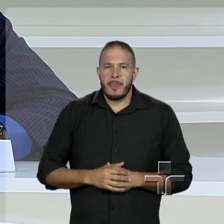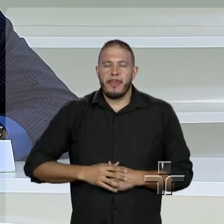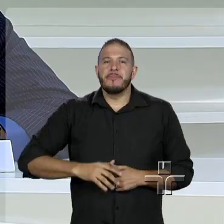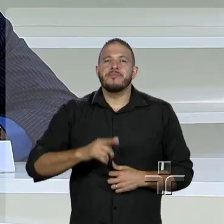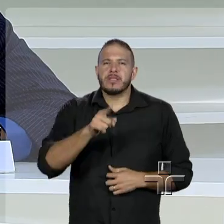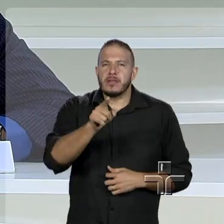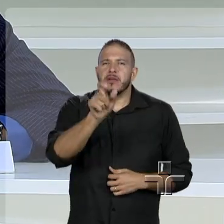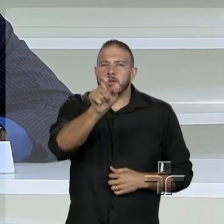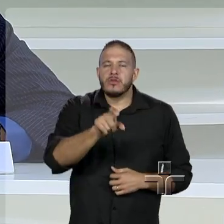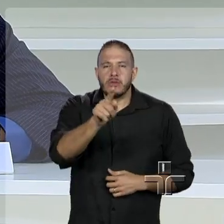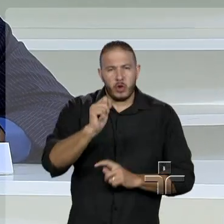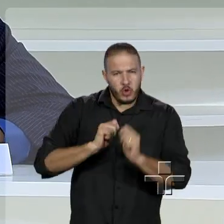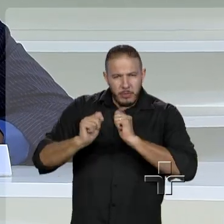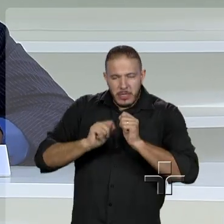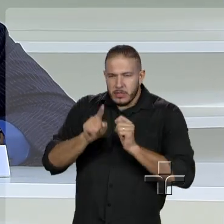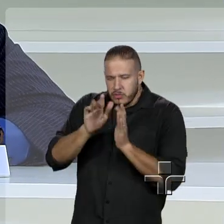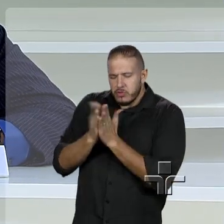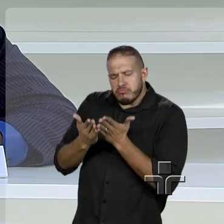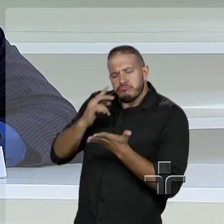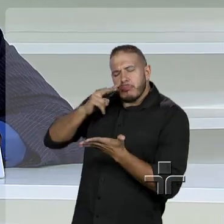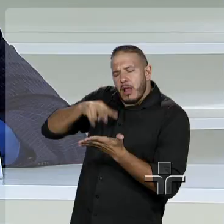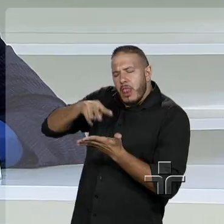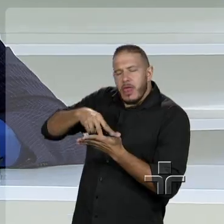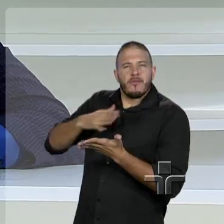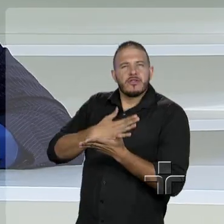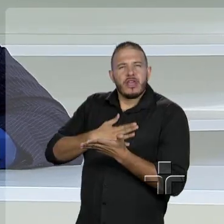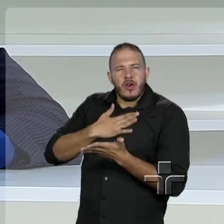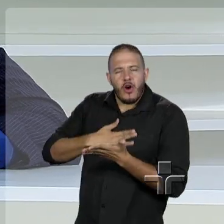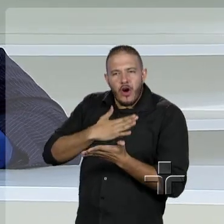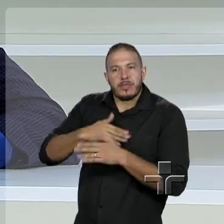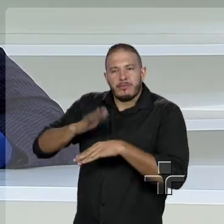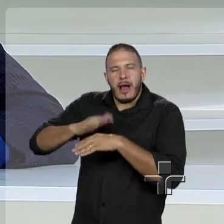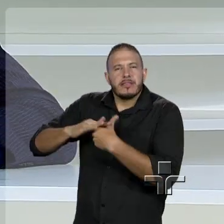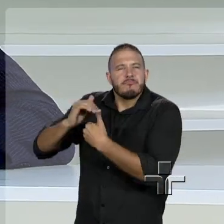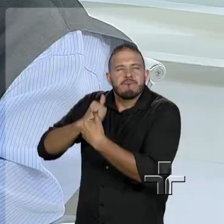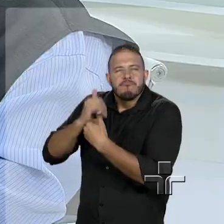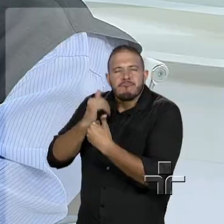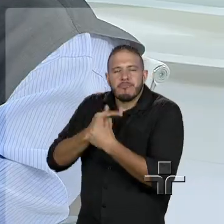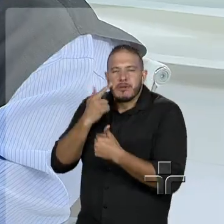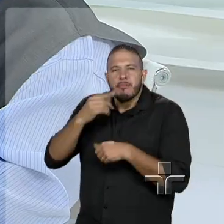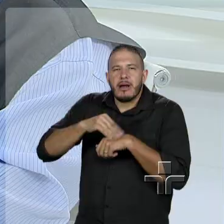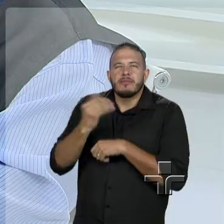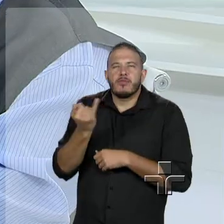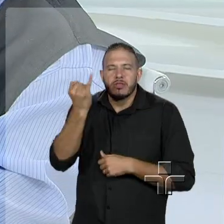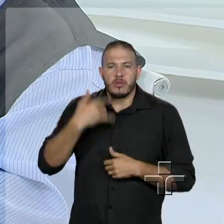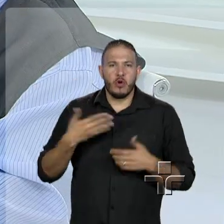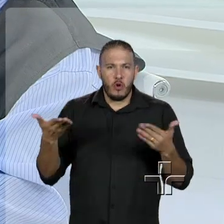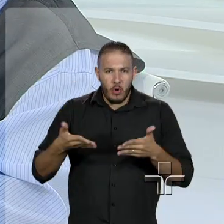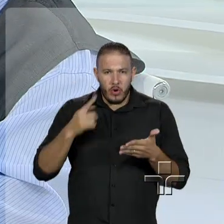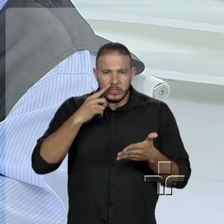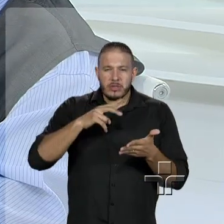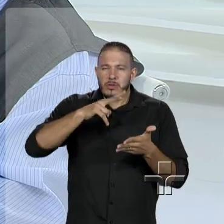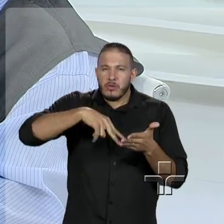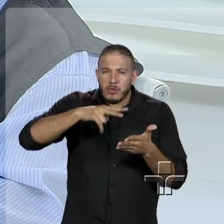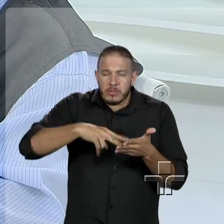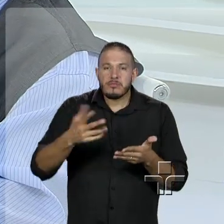economista o senhor ainda lê com muito prazer e qual economista cujos ensinamentos são mais importantes para o Brasil de hoje? Eu hoje só leio com prazer o Adam